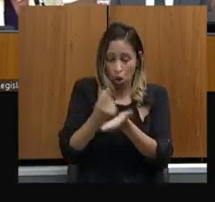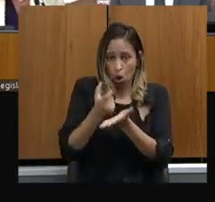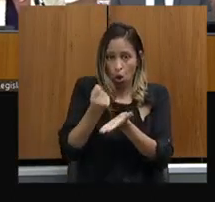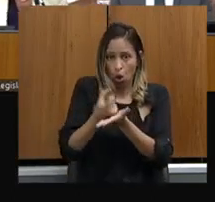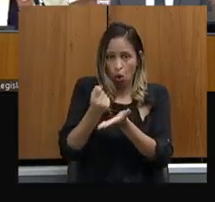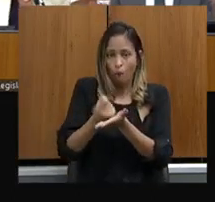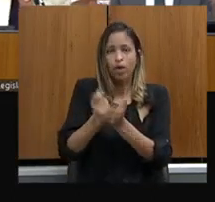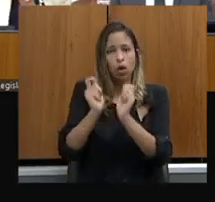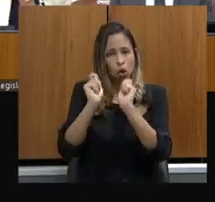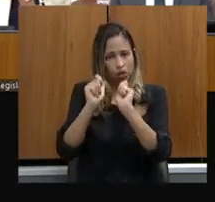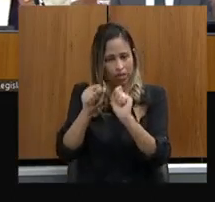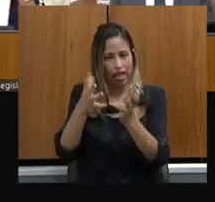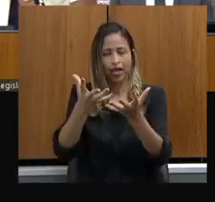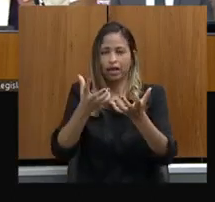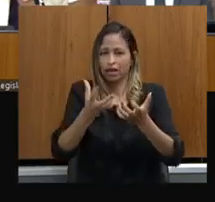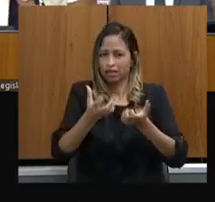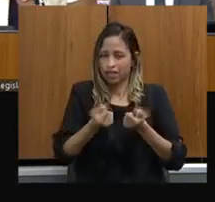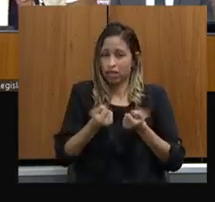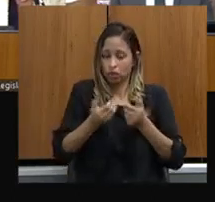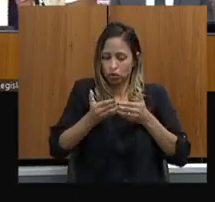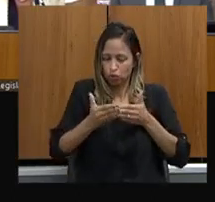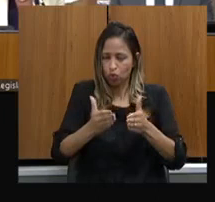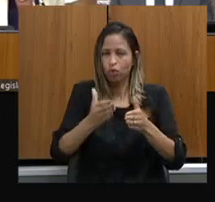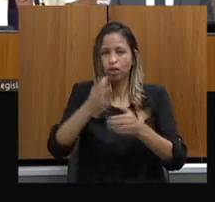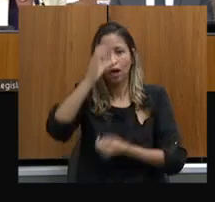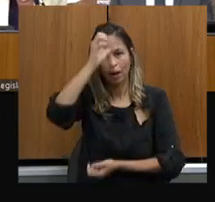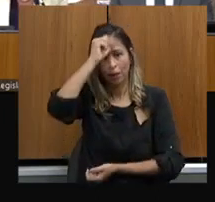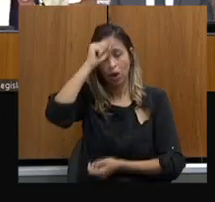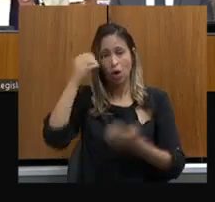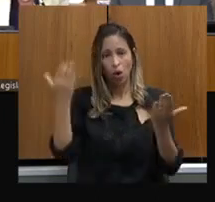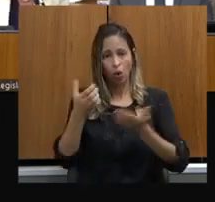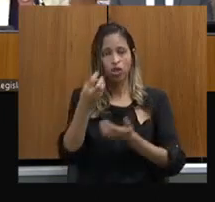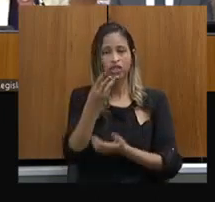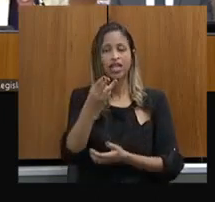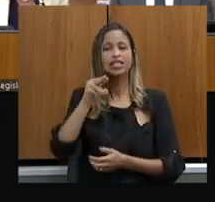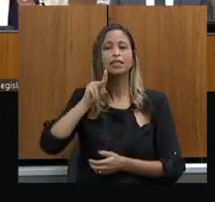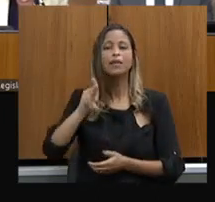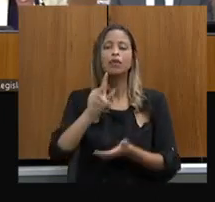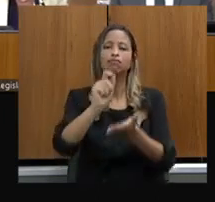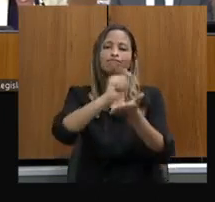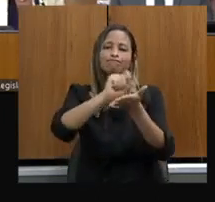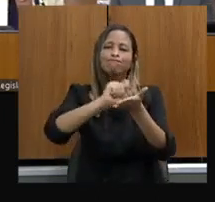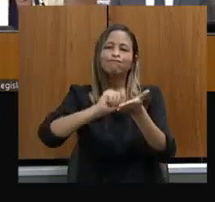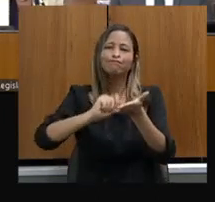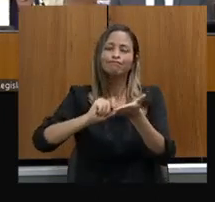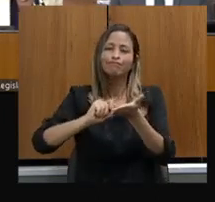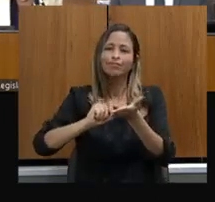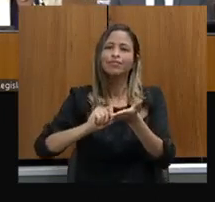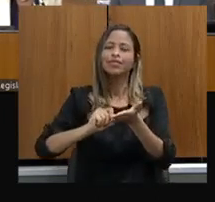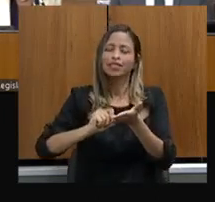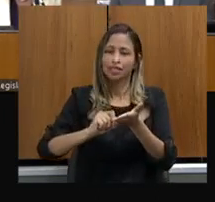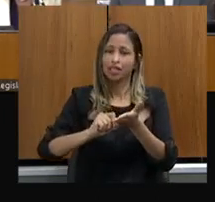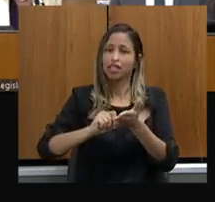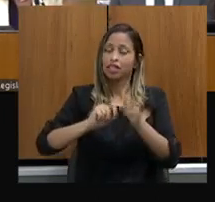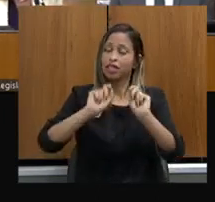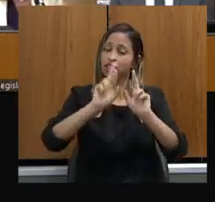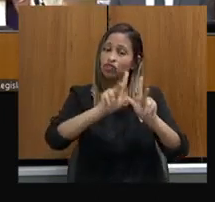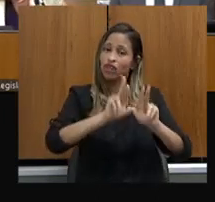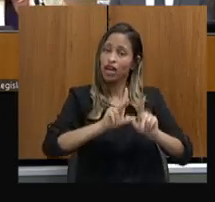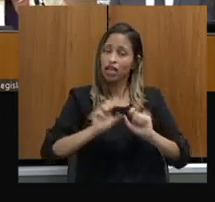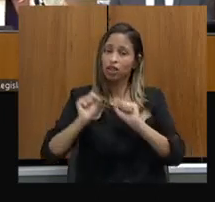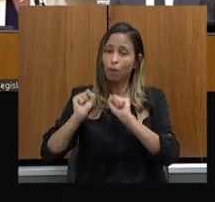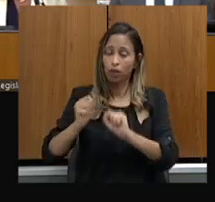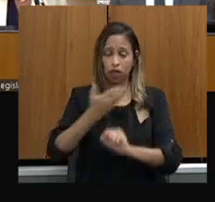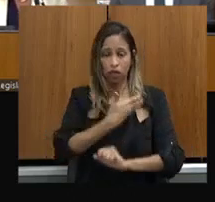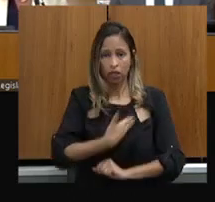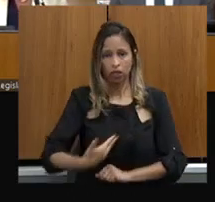tem acesso às nossas trilhas de aprendizagem hoje já temos mais de 3 mil inscritos e 15 instituições de diferentes poderes e